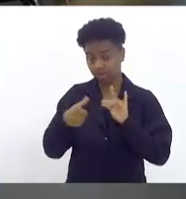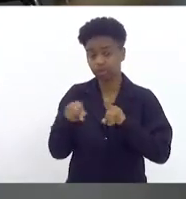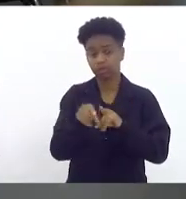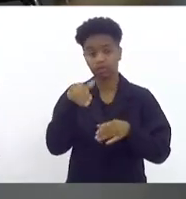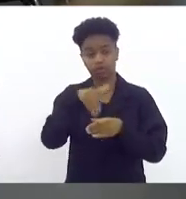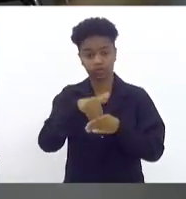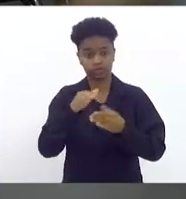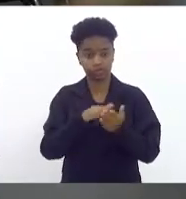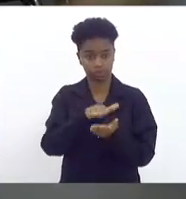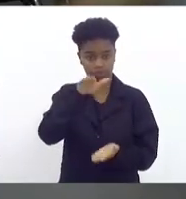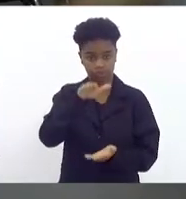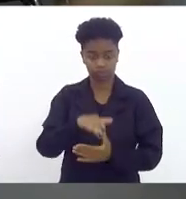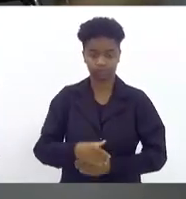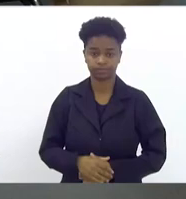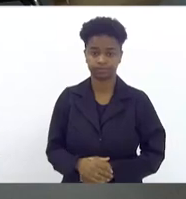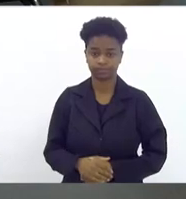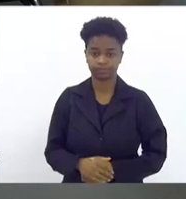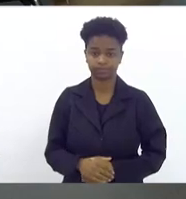votação em bloco.